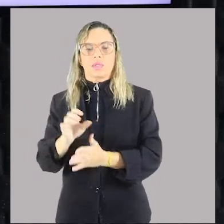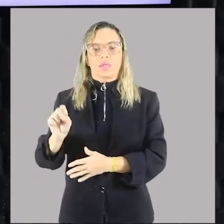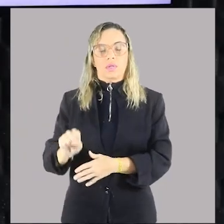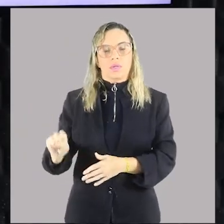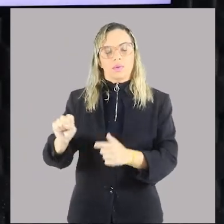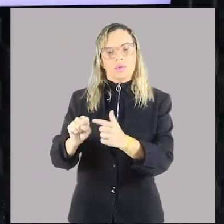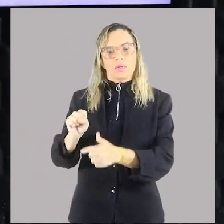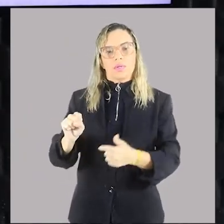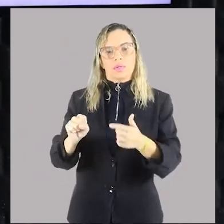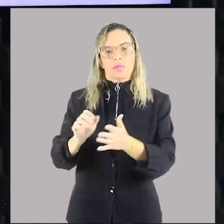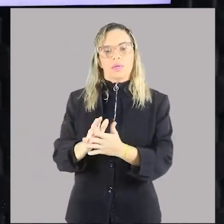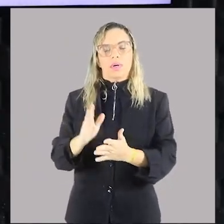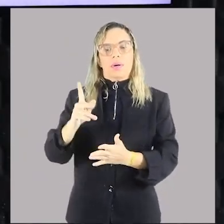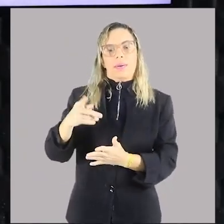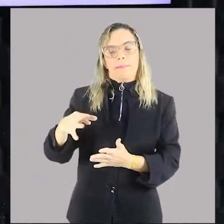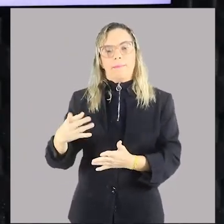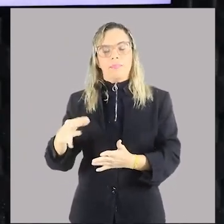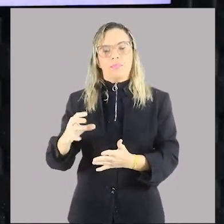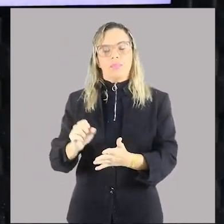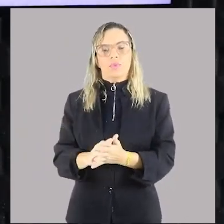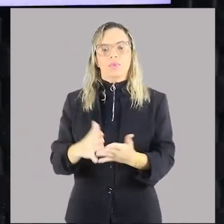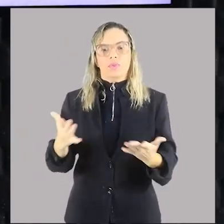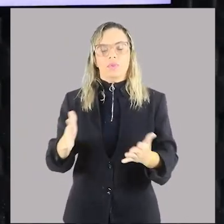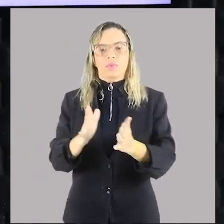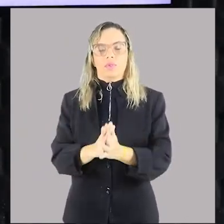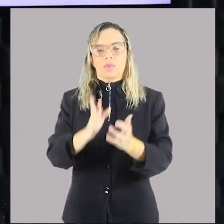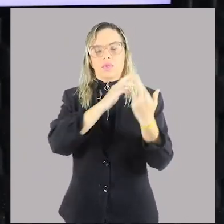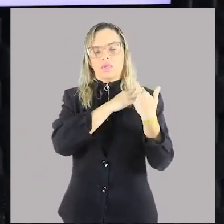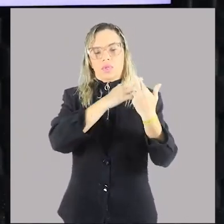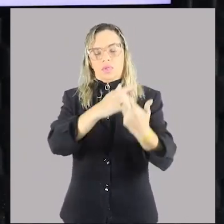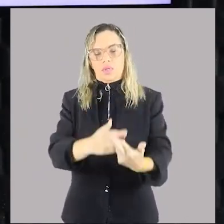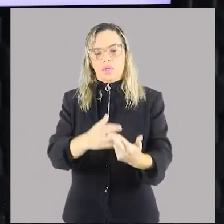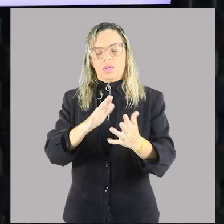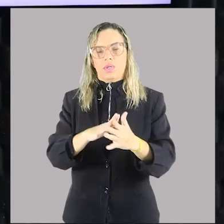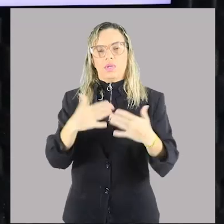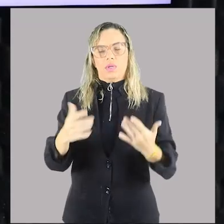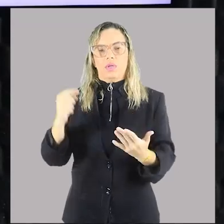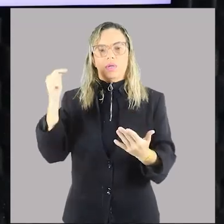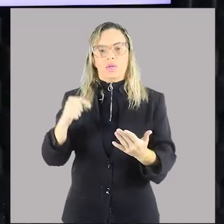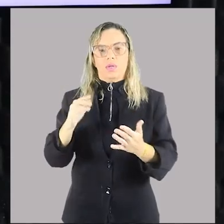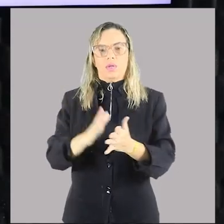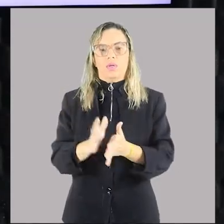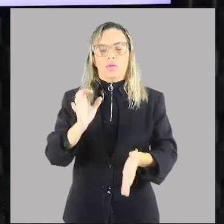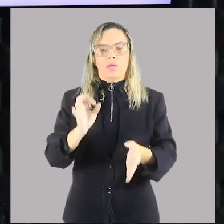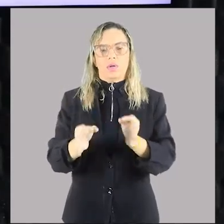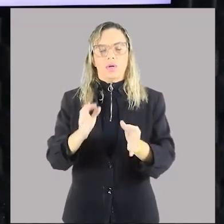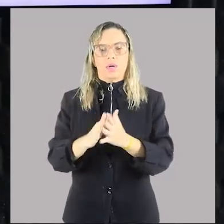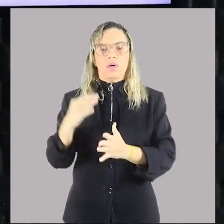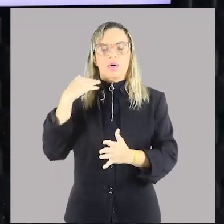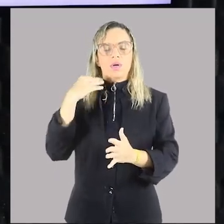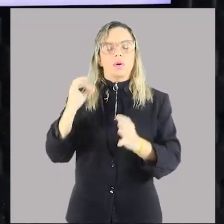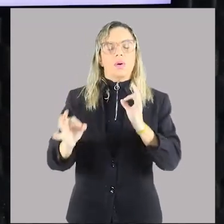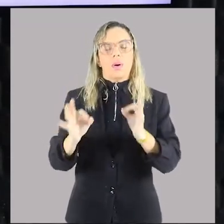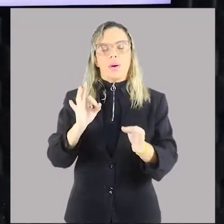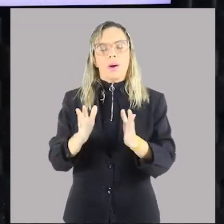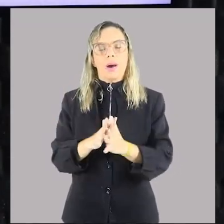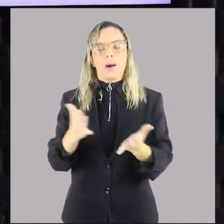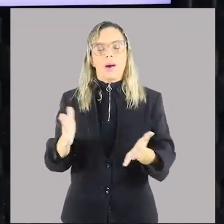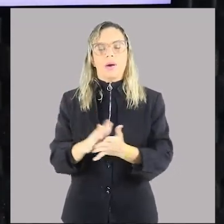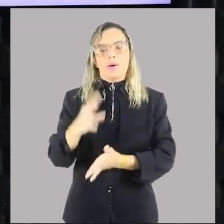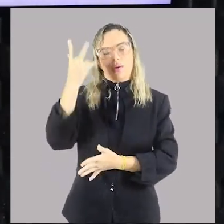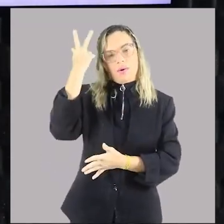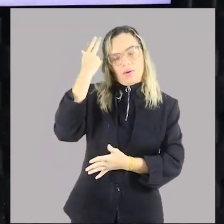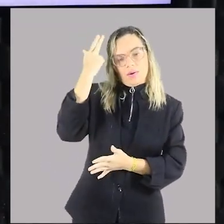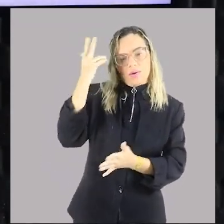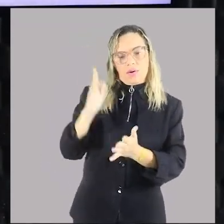entidades são pessoas jurídicas. São pessoas jurídicas. Fazendo uma analogia comum com